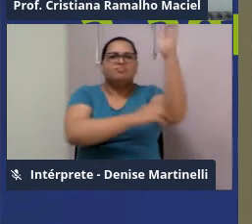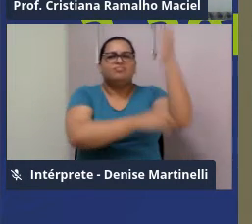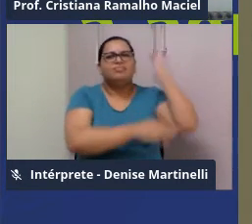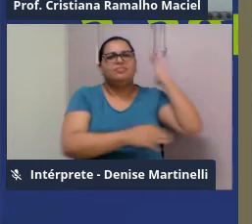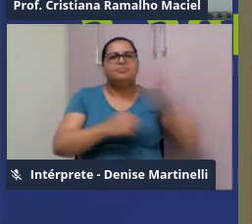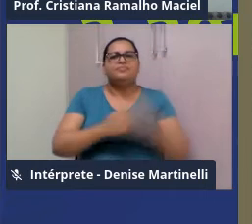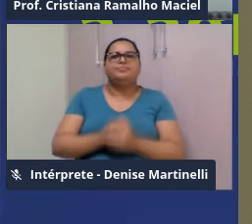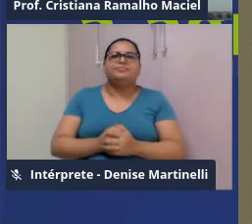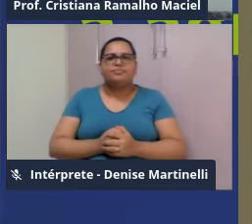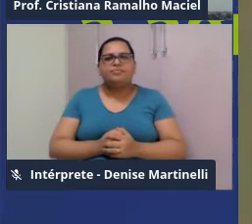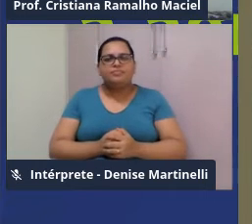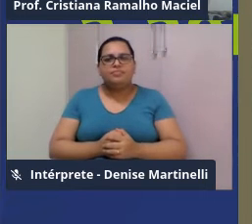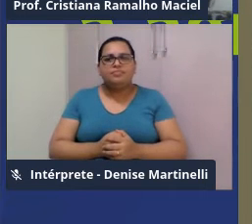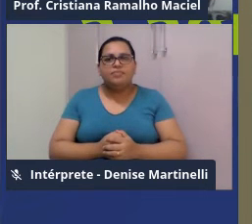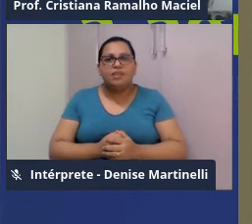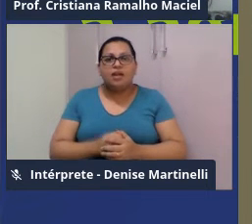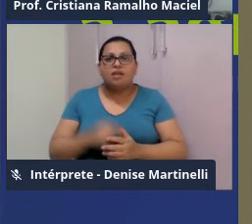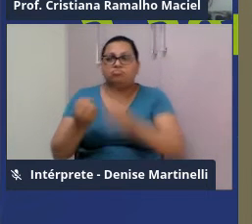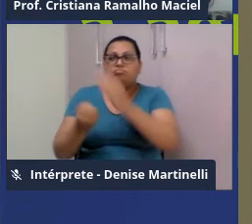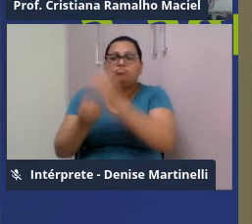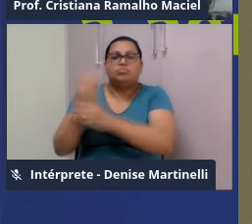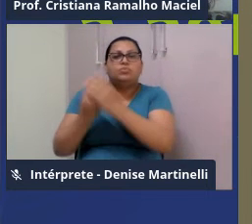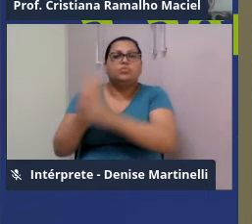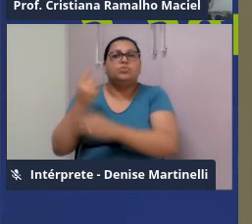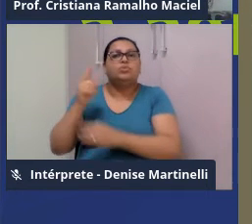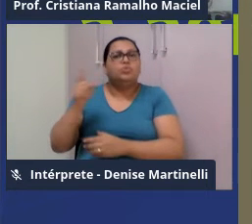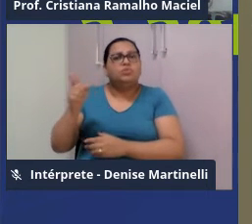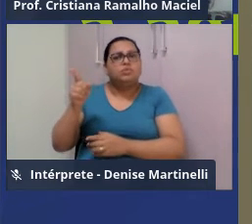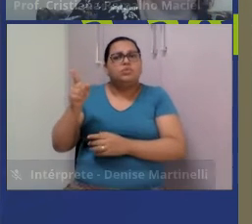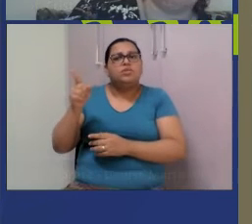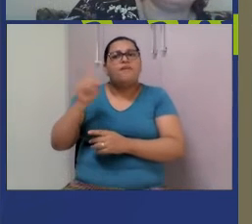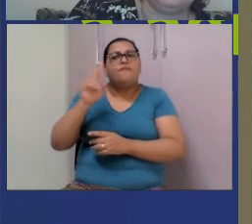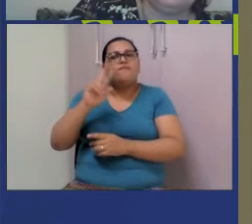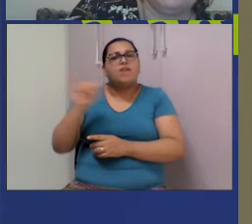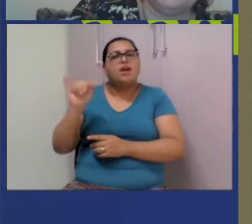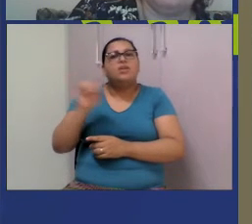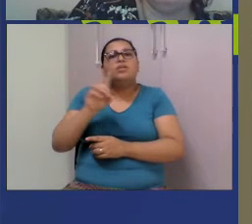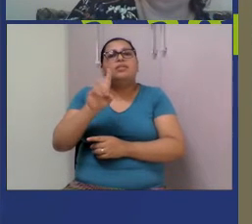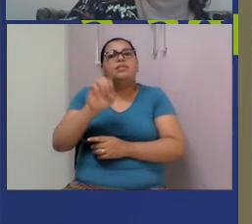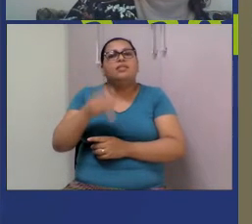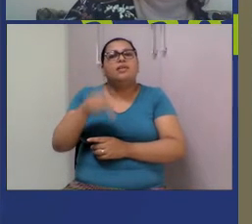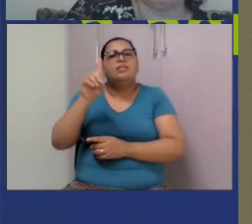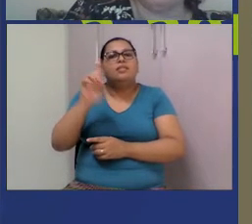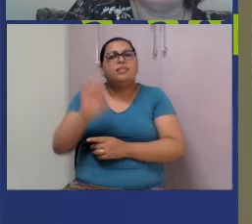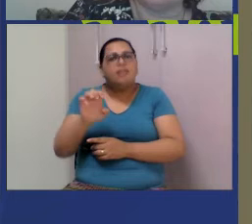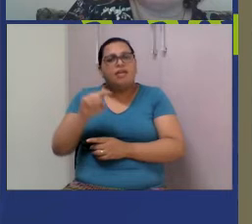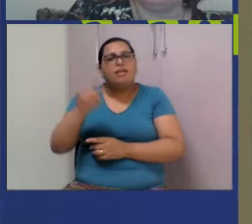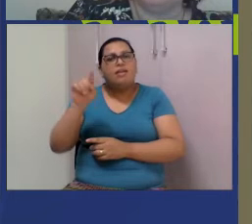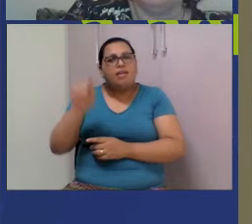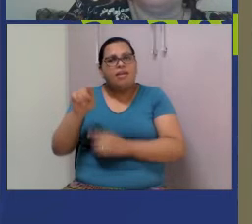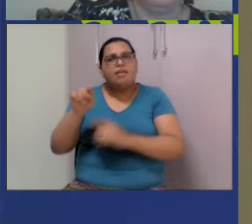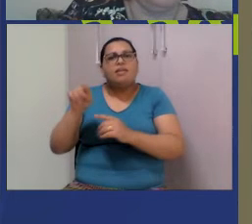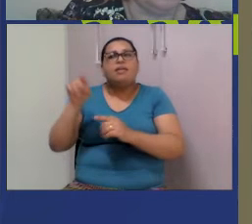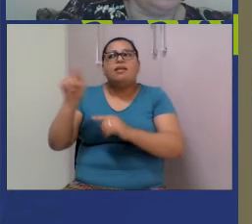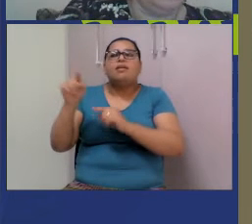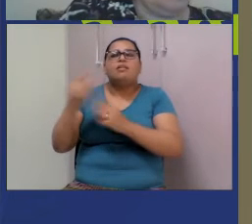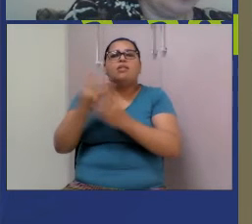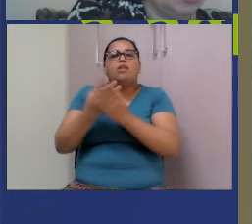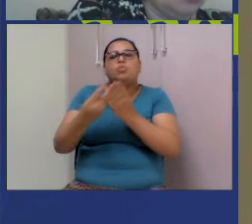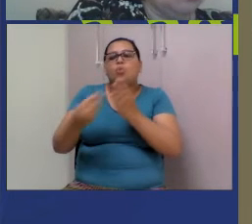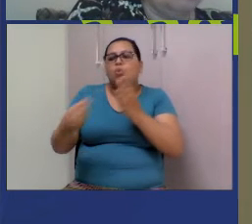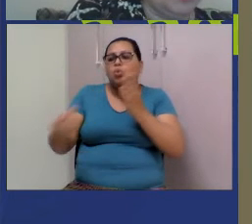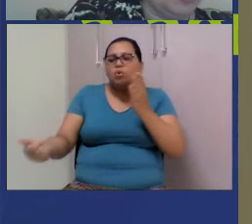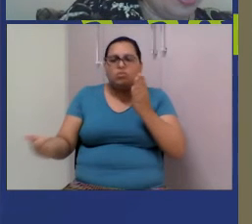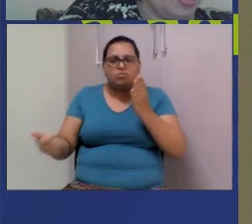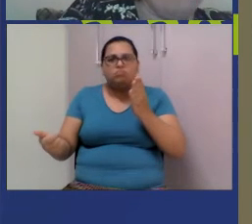eu poderia pensar nela como insumo para fabricar ração baratíssima para o macrobráquio amazônico. Então,